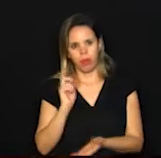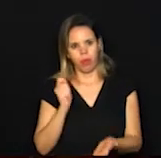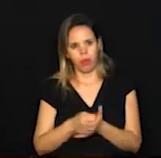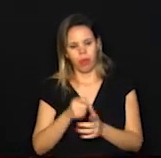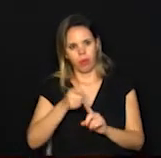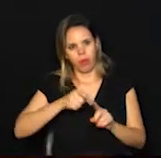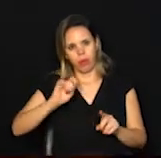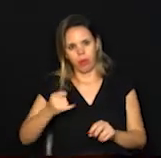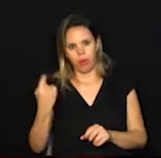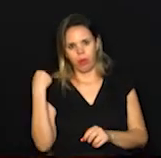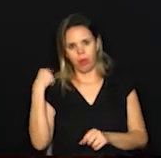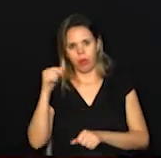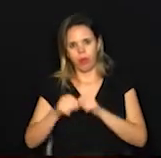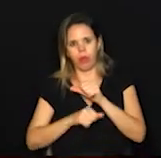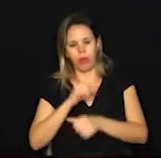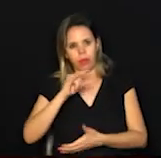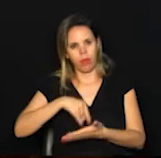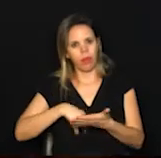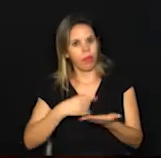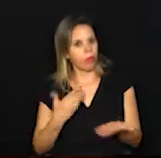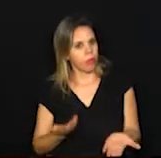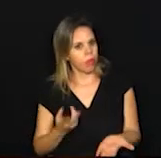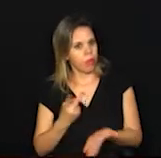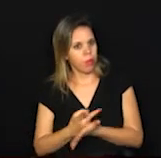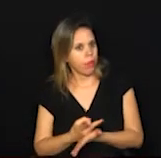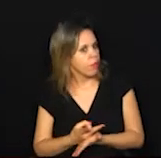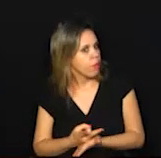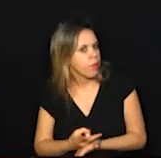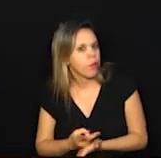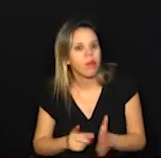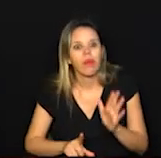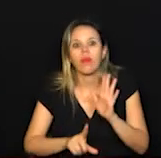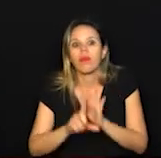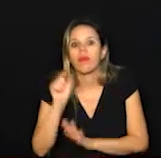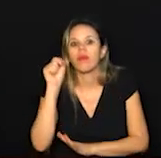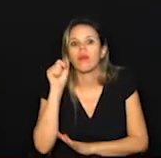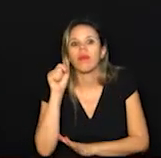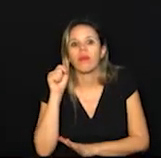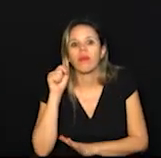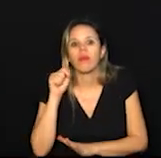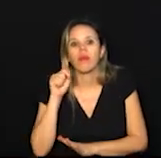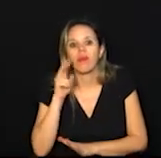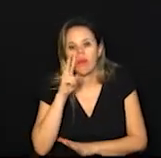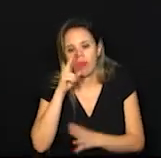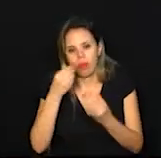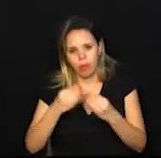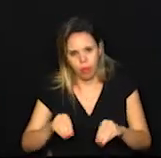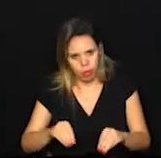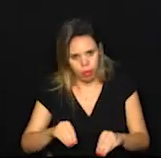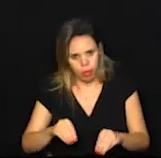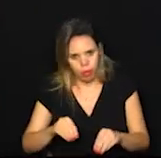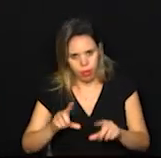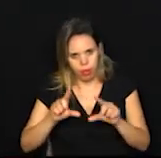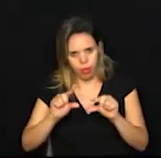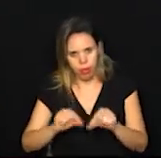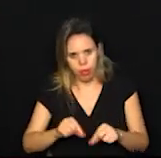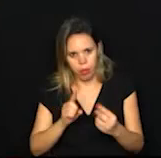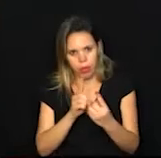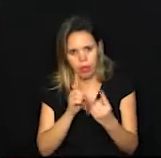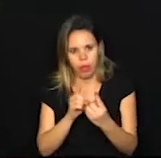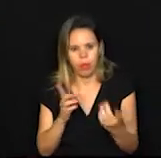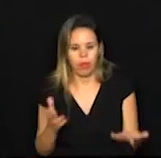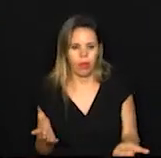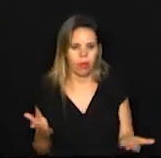em janeiro para renovar o alvará, mesmo com o faturamento severamente afetado pela baixa no